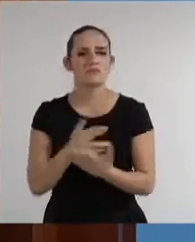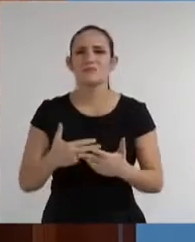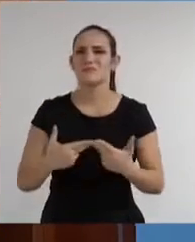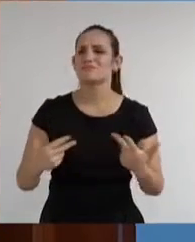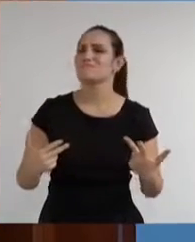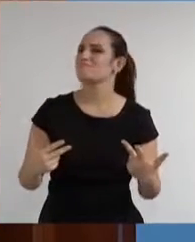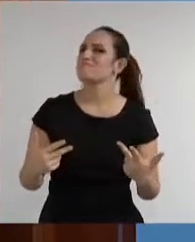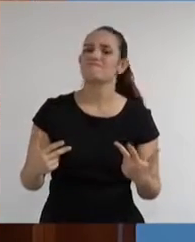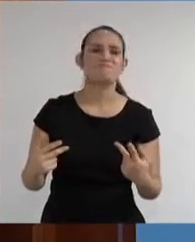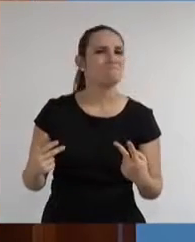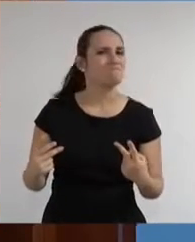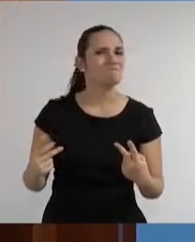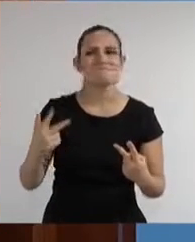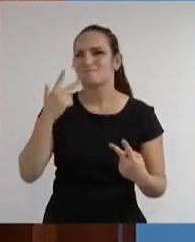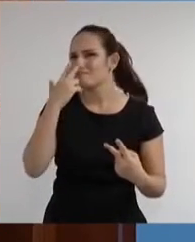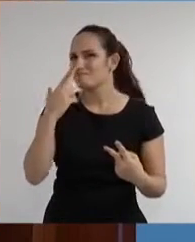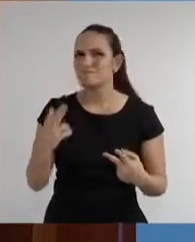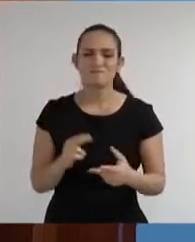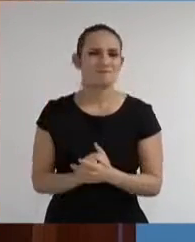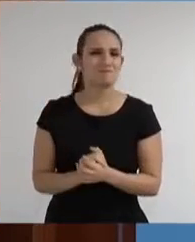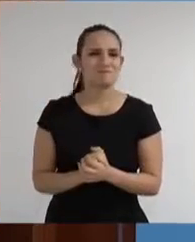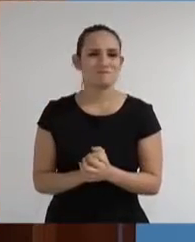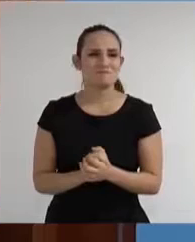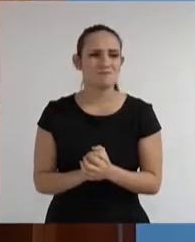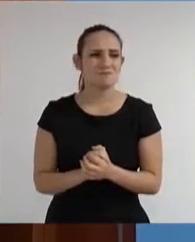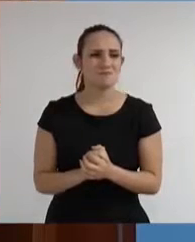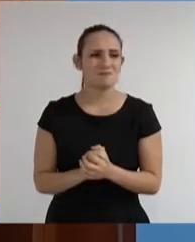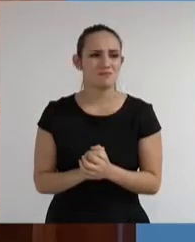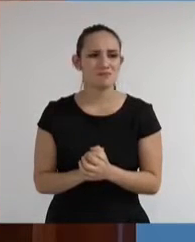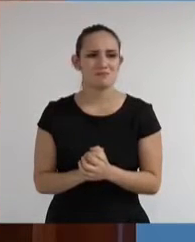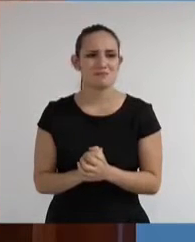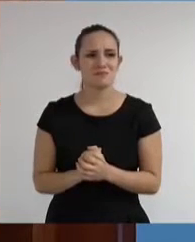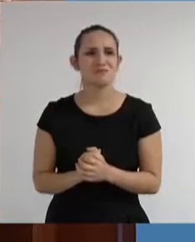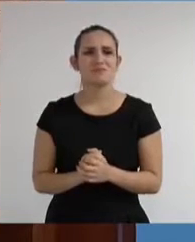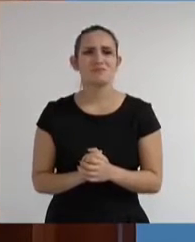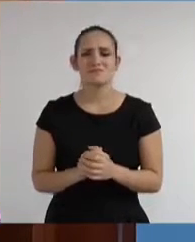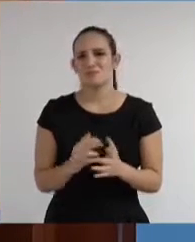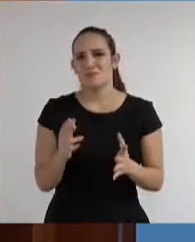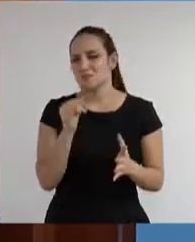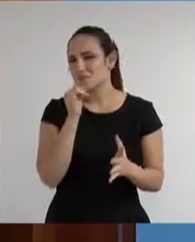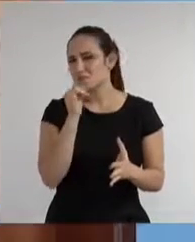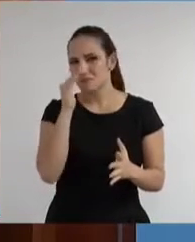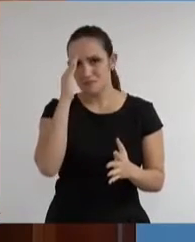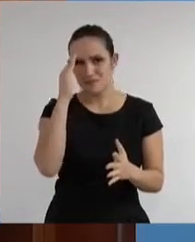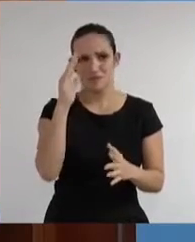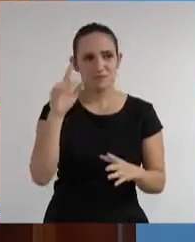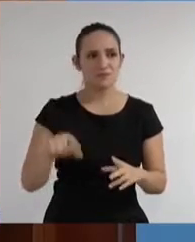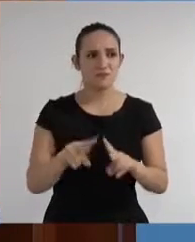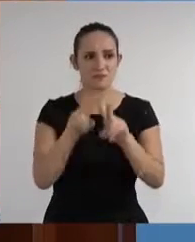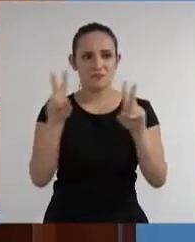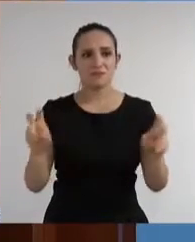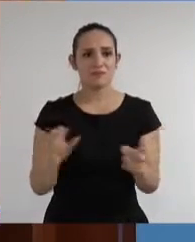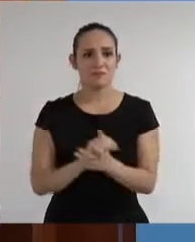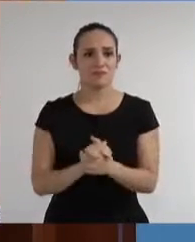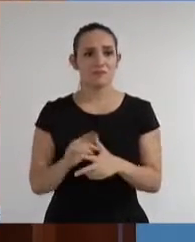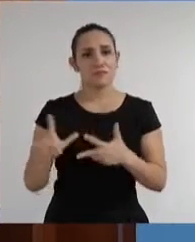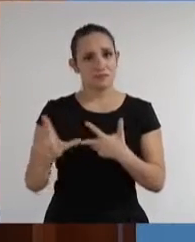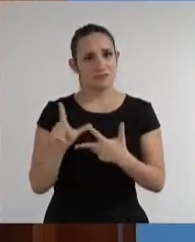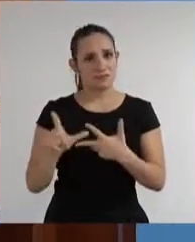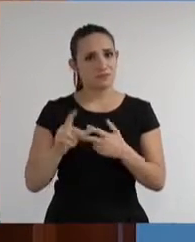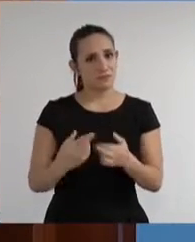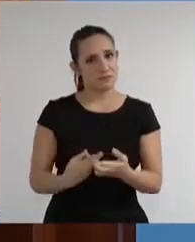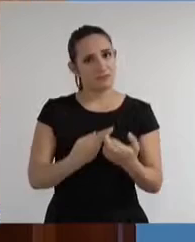que eu acho que transcende todo o entendimento e principalmente naquilo que tange como